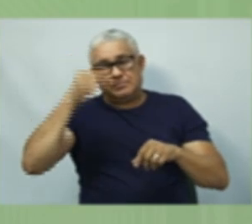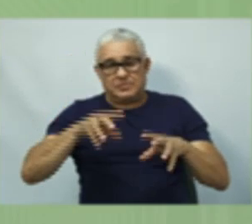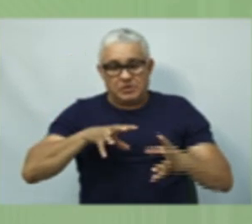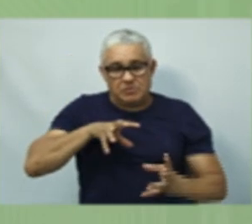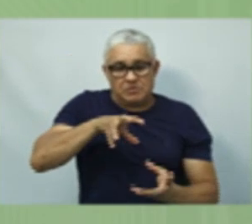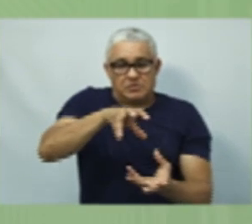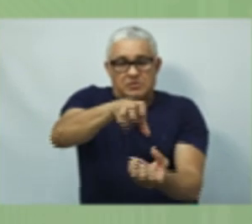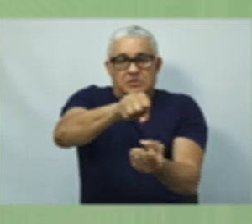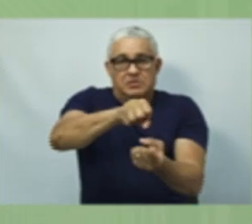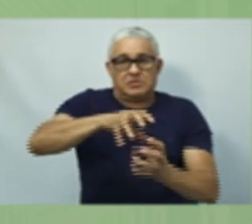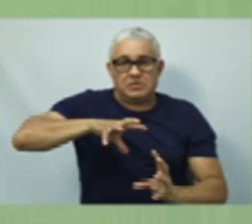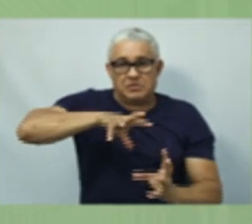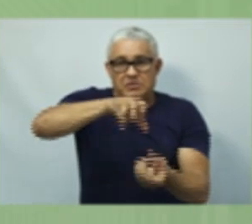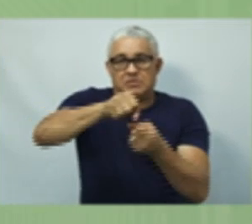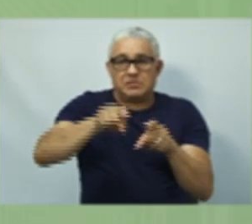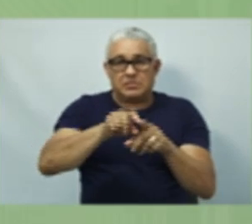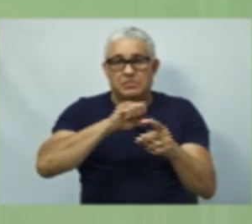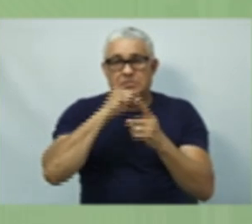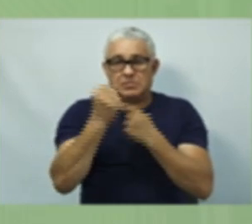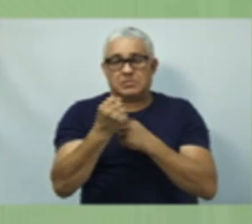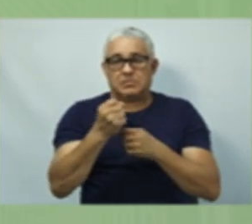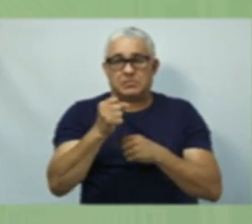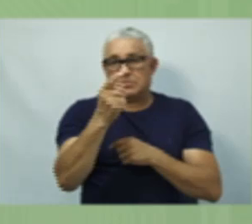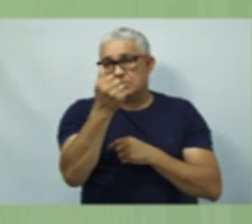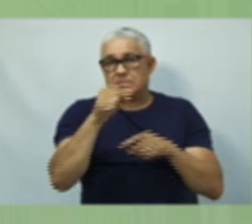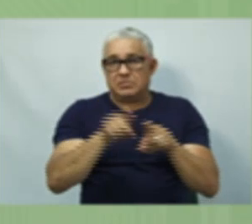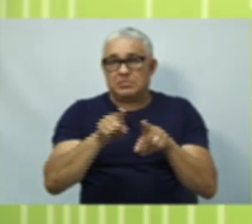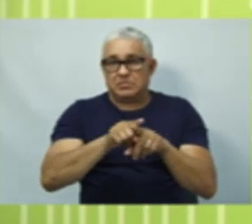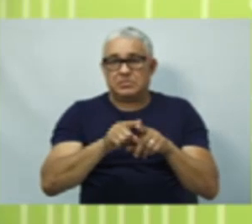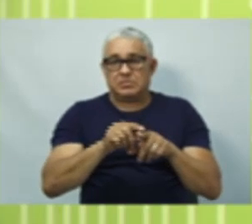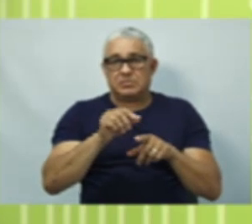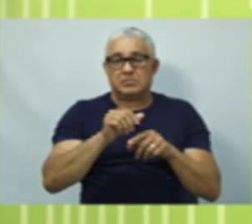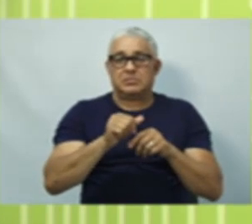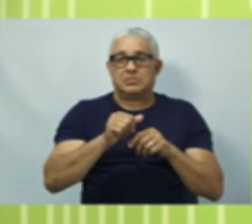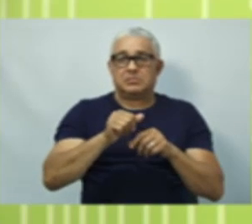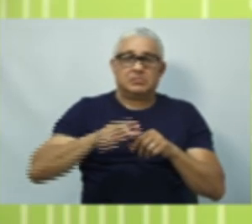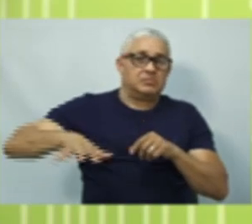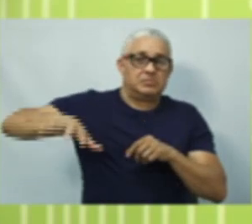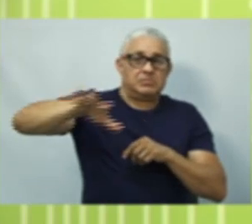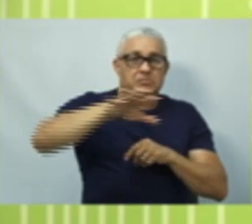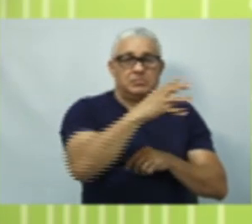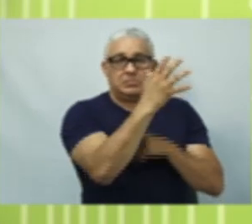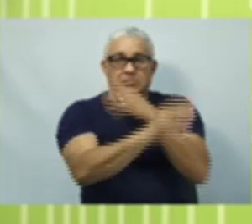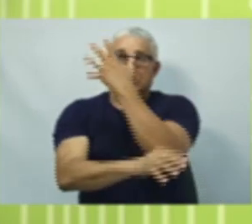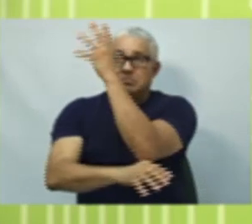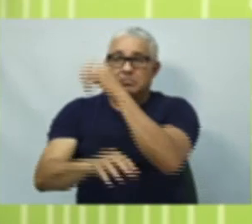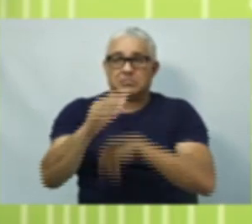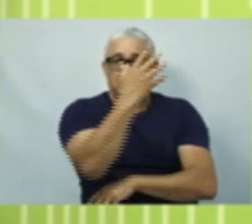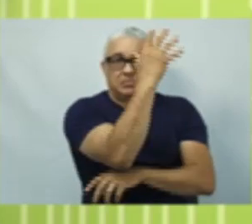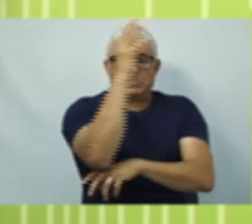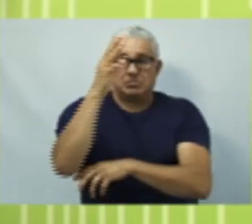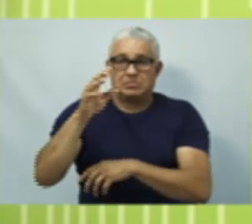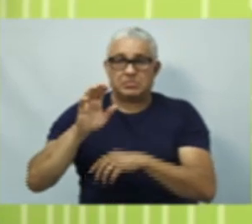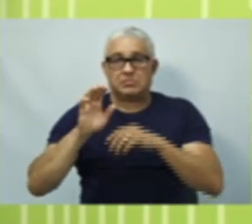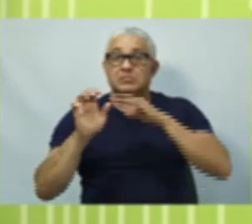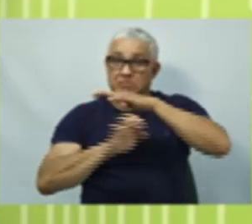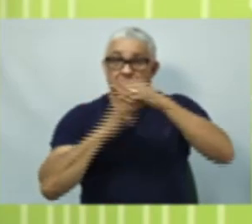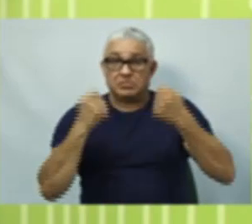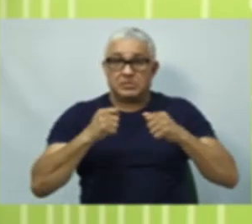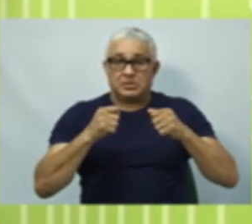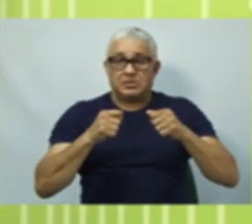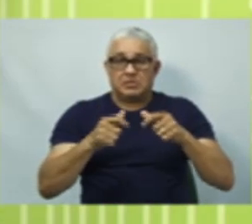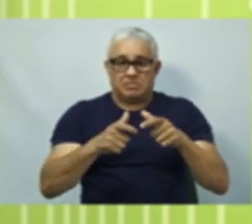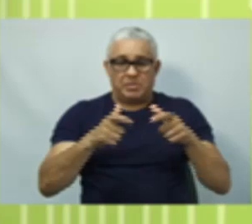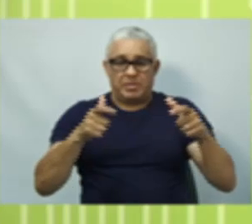tanto socioeconomicamente falando, quanto socioambientalmente falando. As empresas elas precisam se